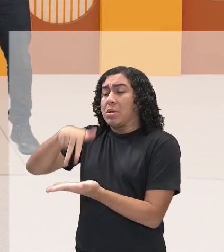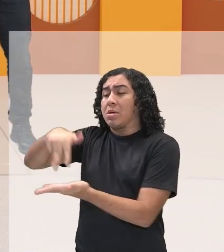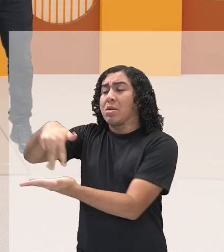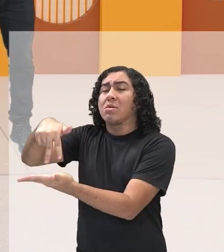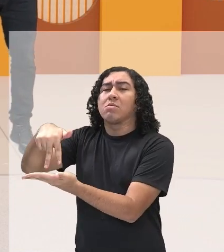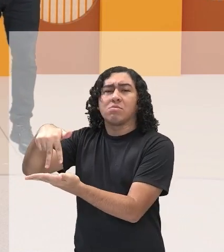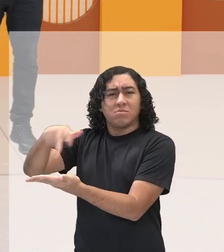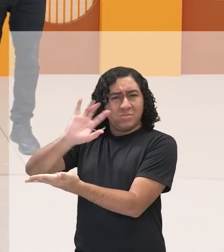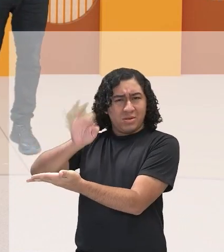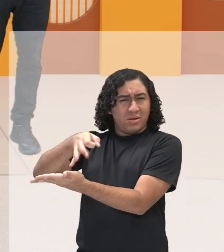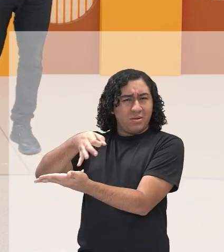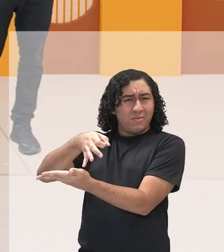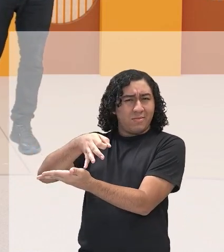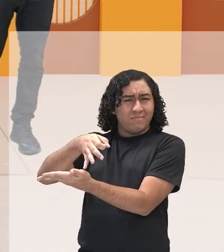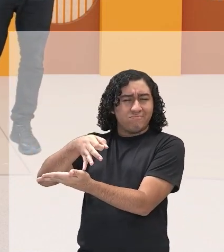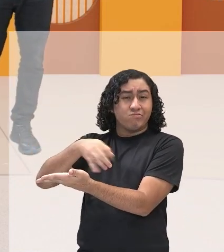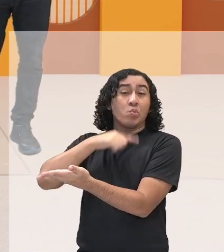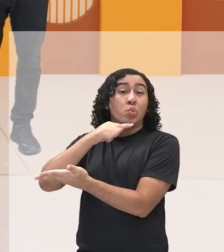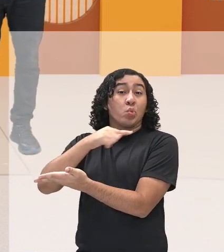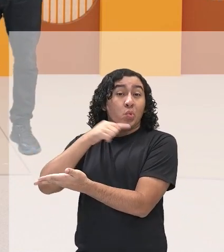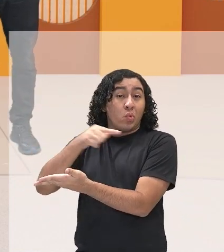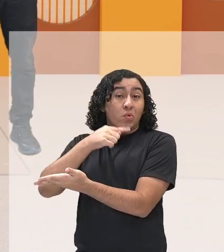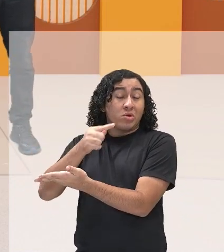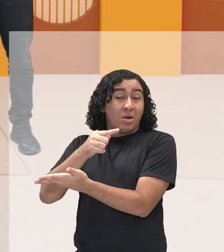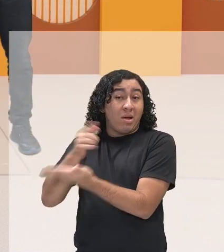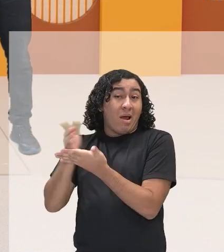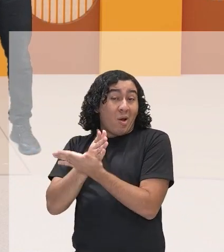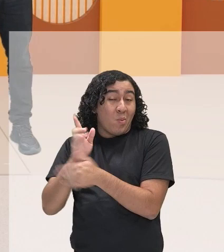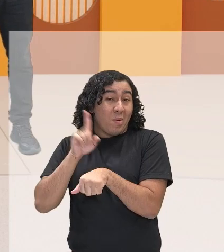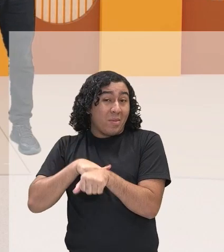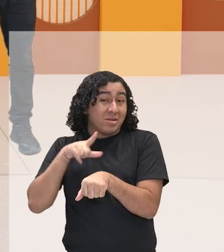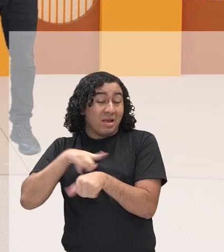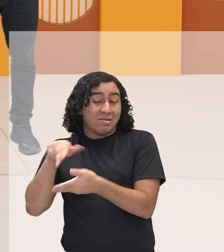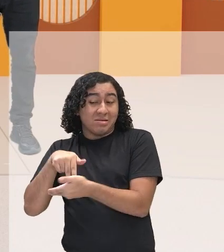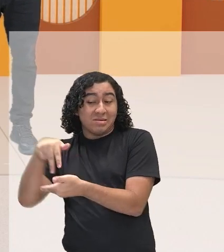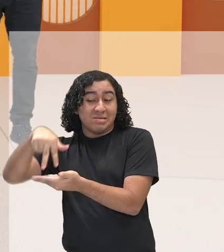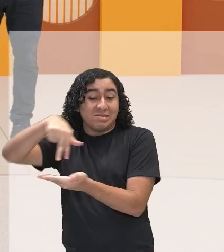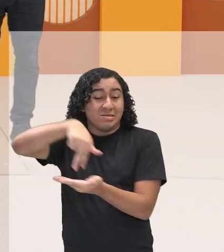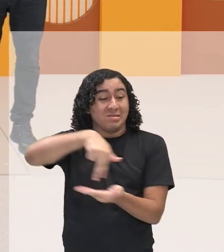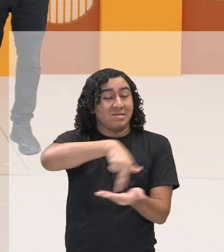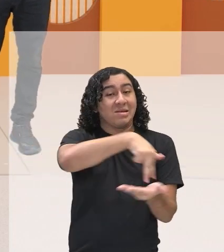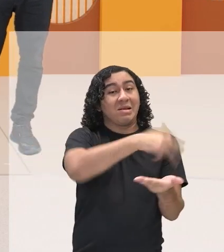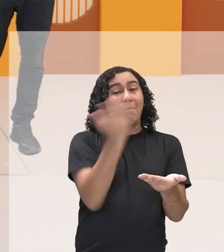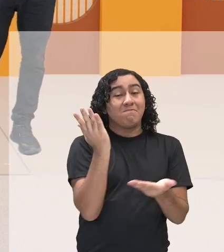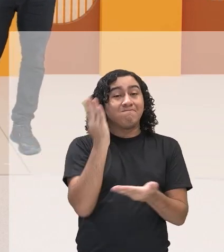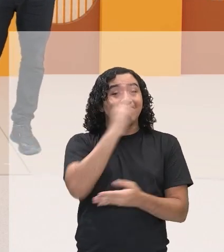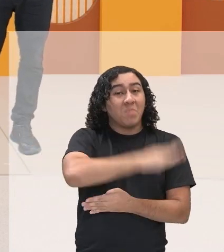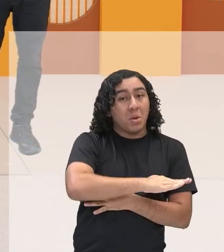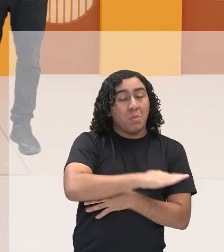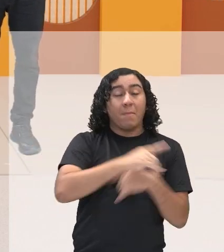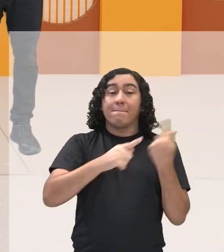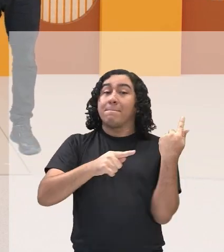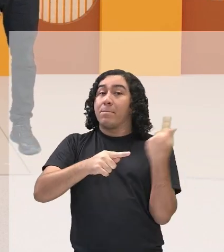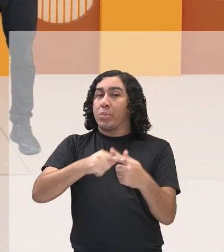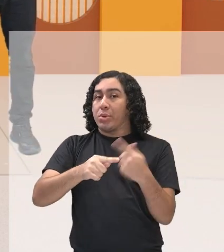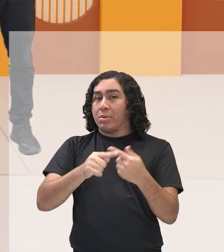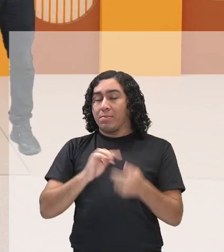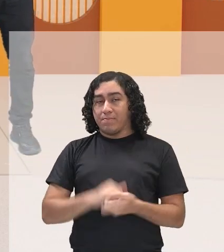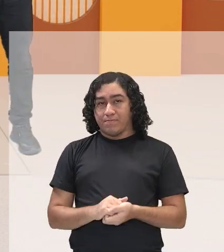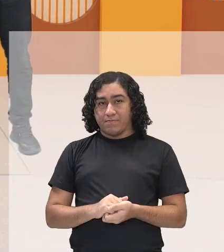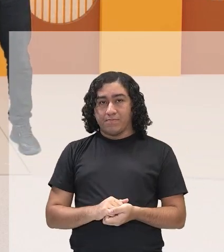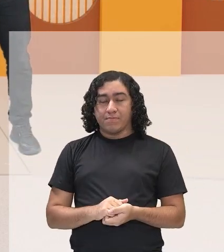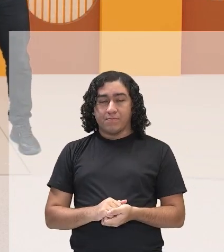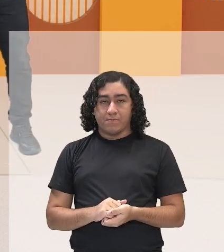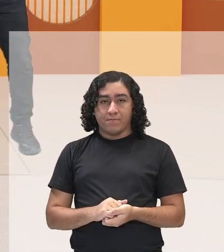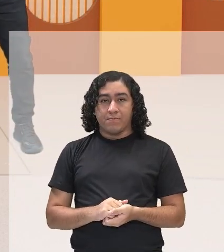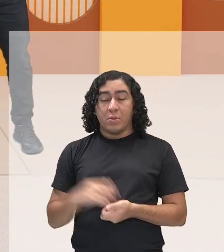bem. Em algum momento você vai também seguir a placa do mal. Por quê? Justamente porque os